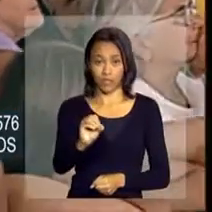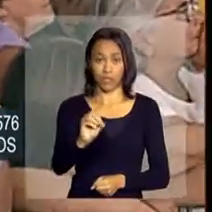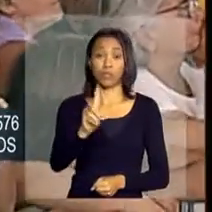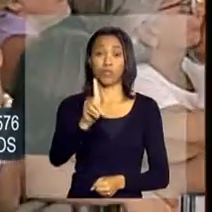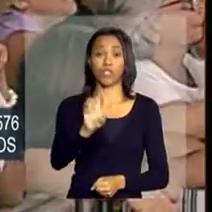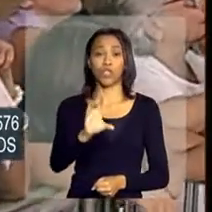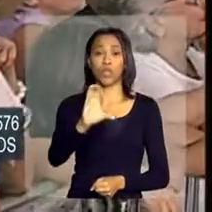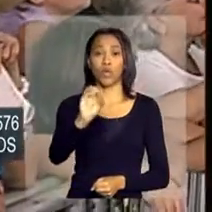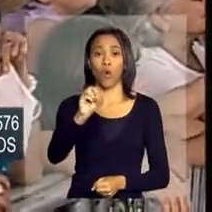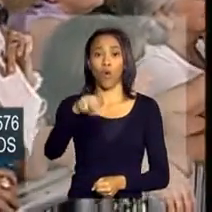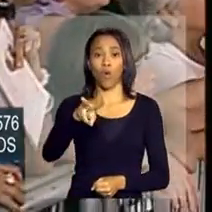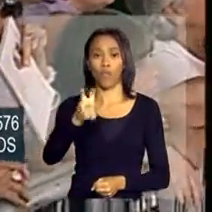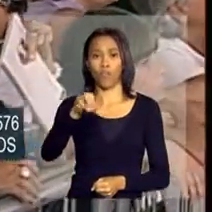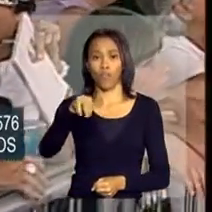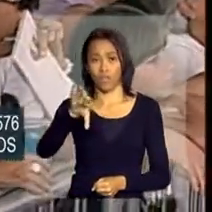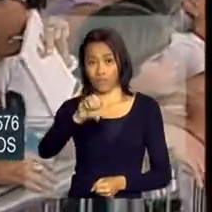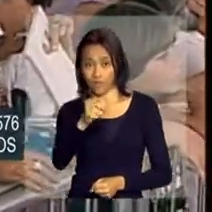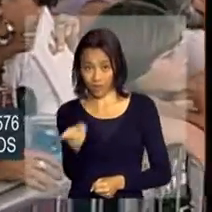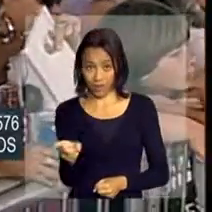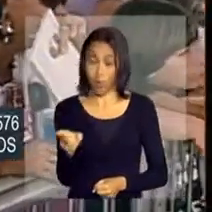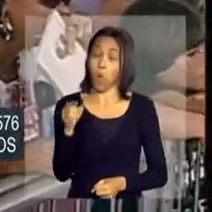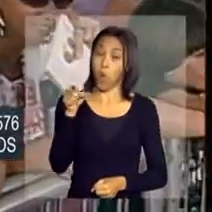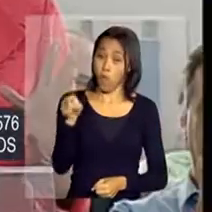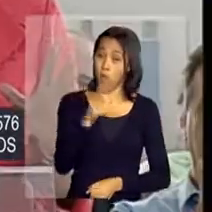O governador foi muito elegante.